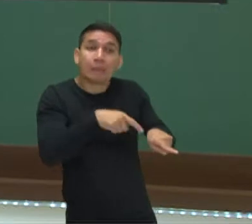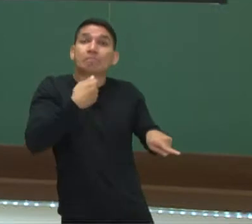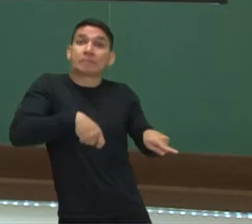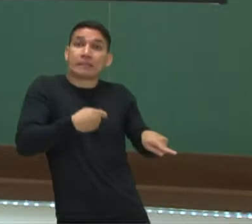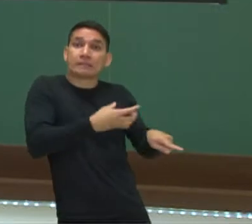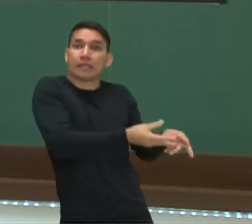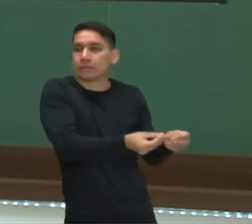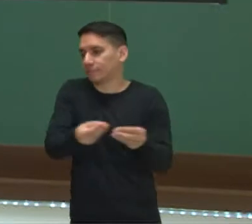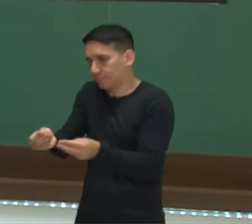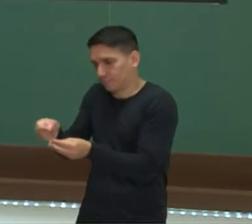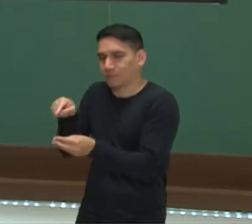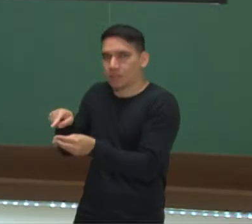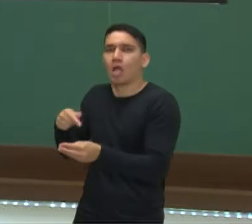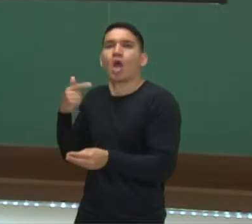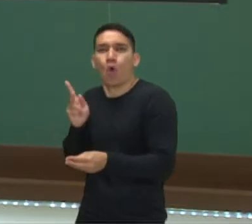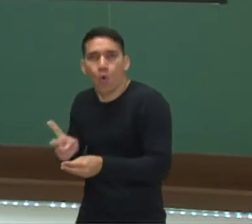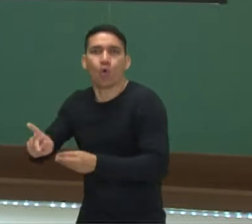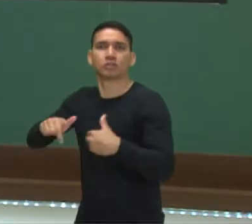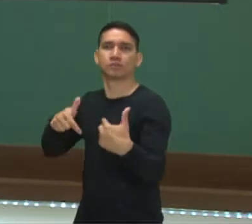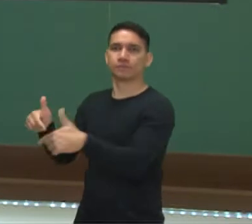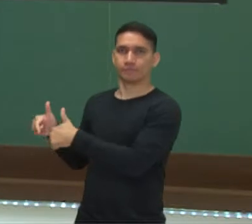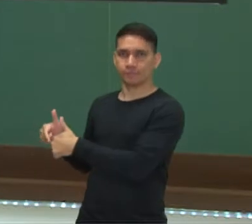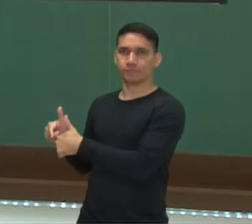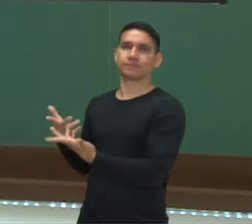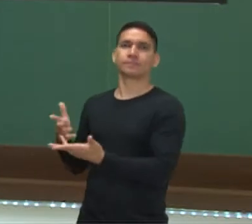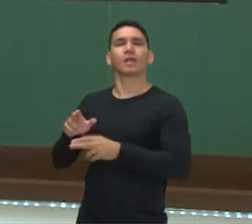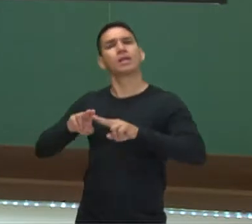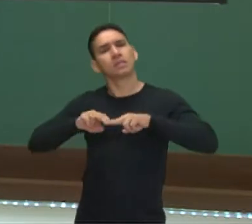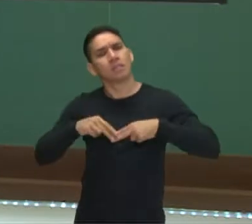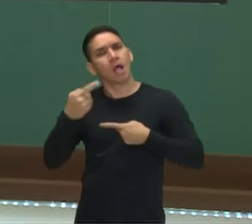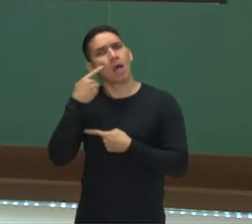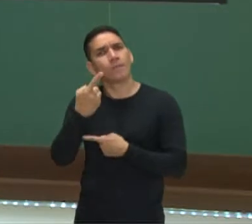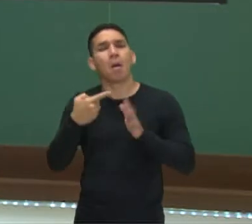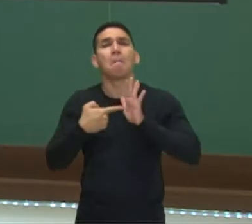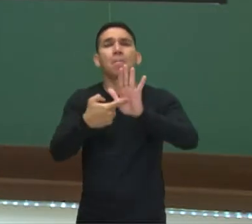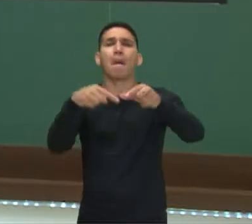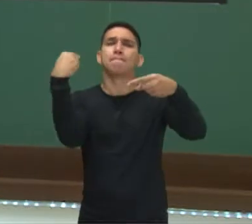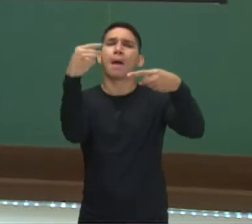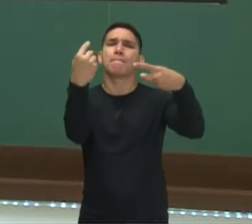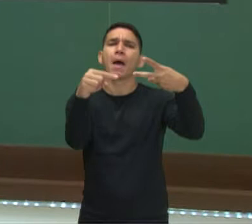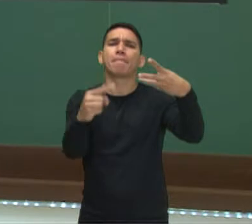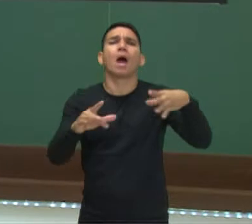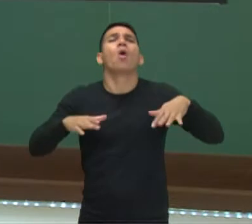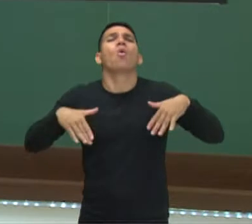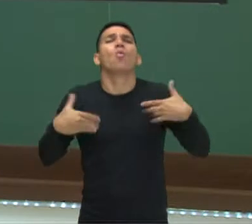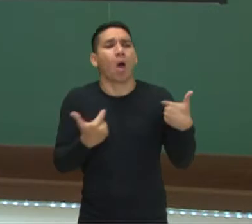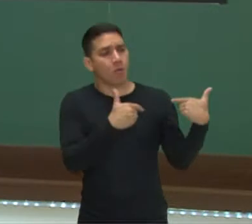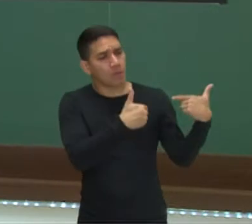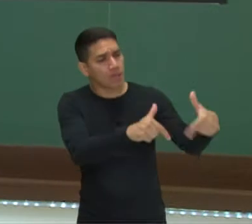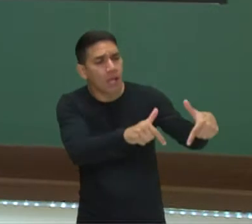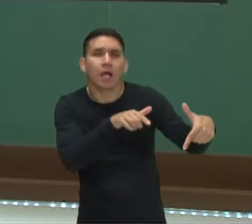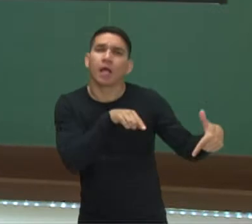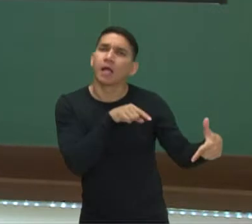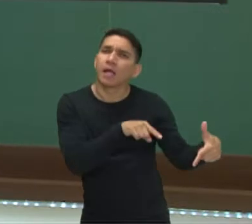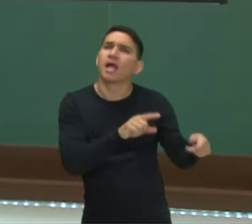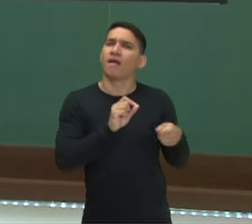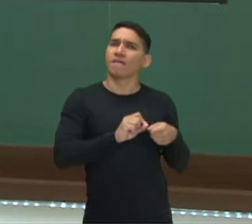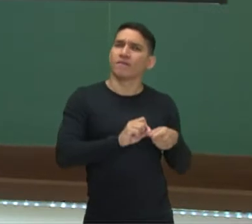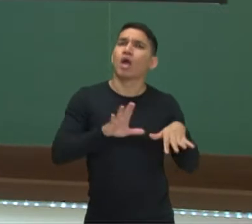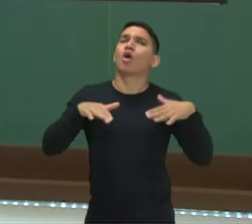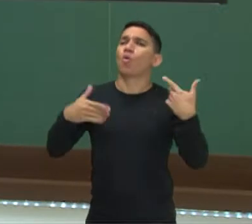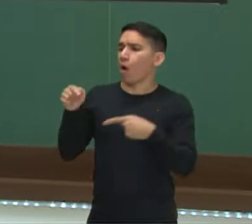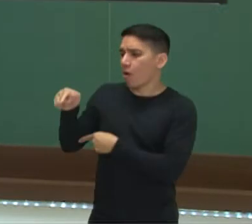nossas necessidades na cidade. E aí a gente vai ter ali quais atividades são desenvolvidas no campo e quais